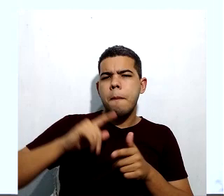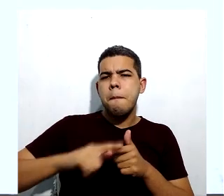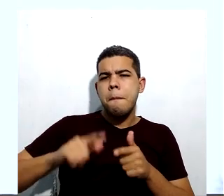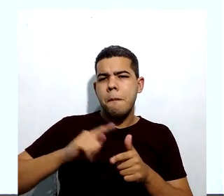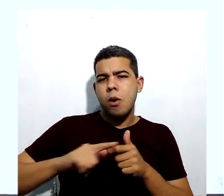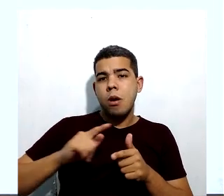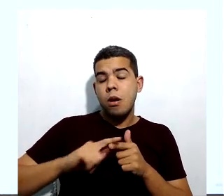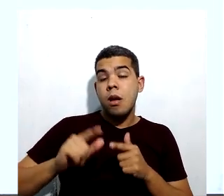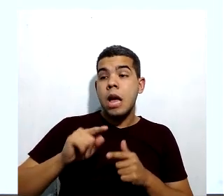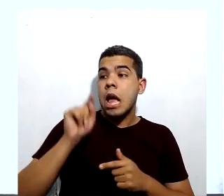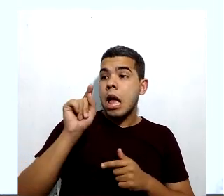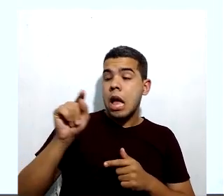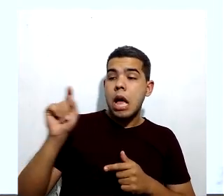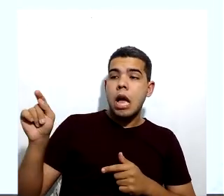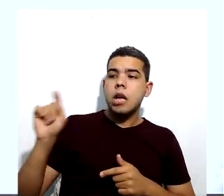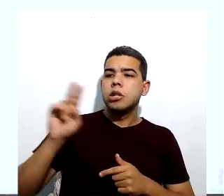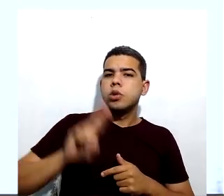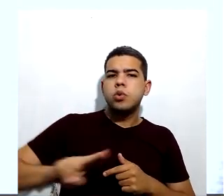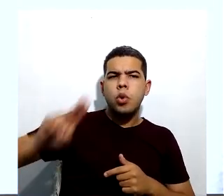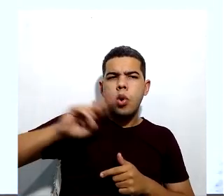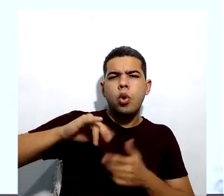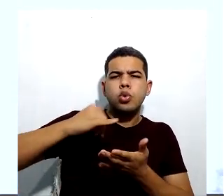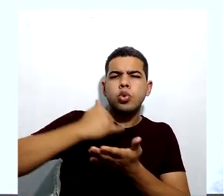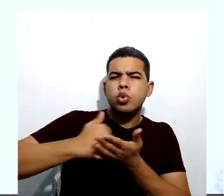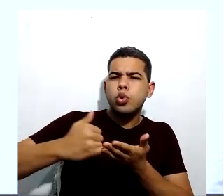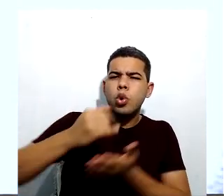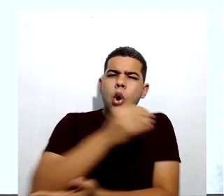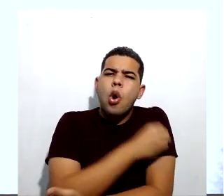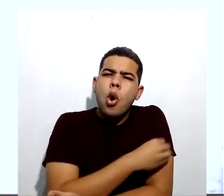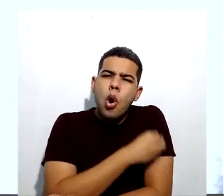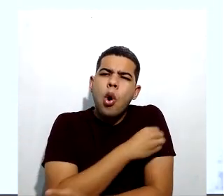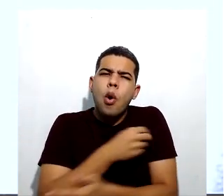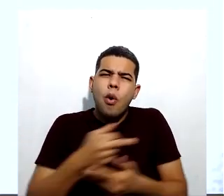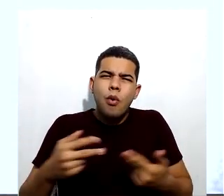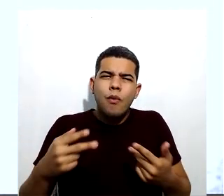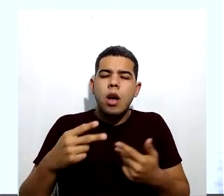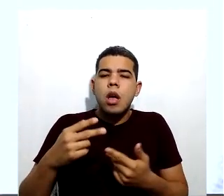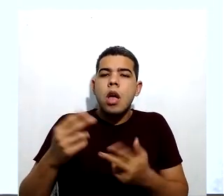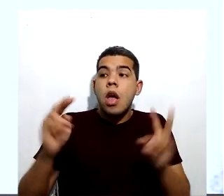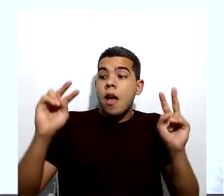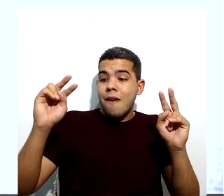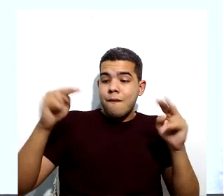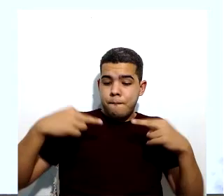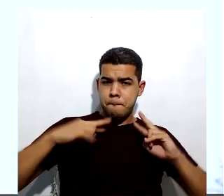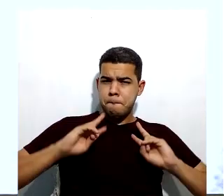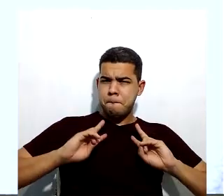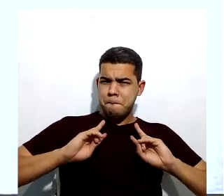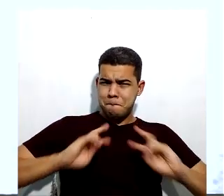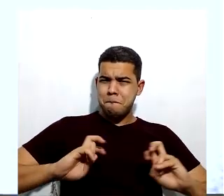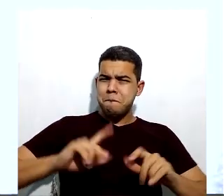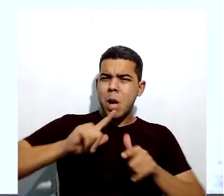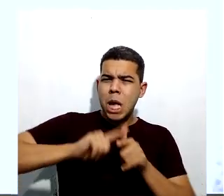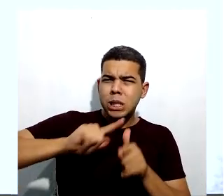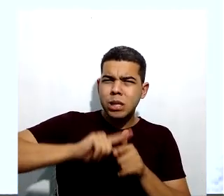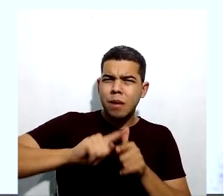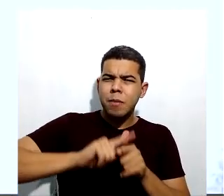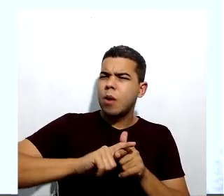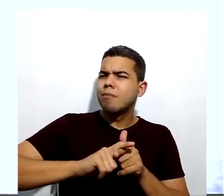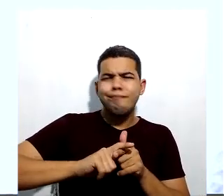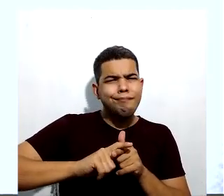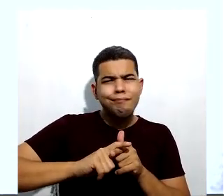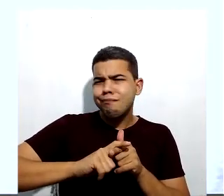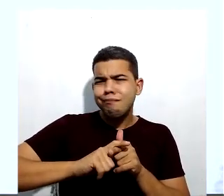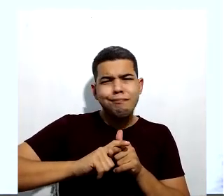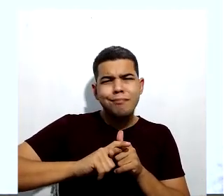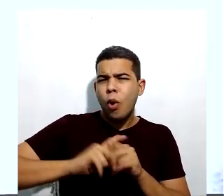geralmente o usuário de drogas ele não consegue enxergar a si mesmo quando existem sintomas